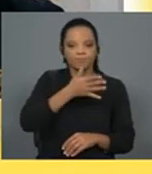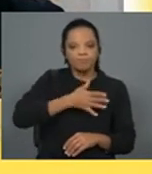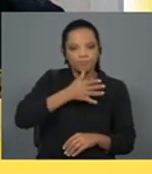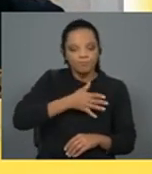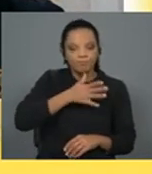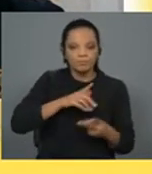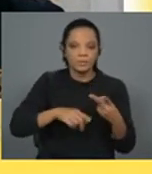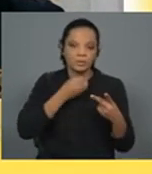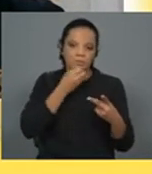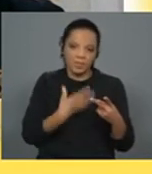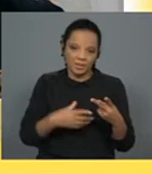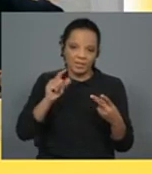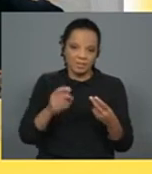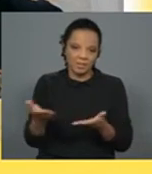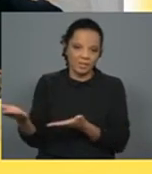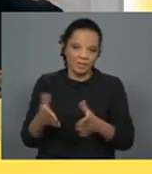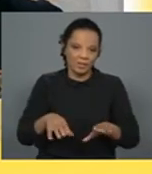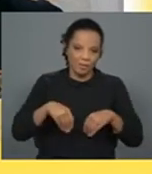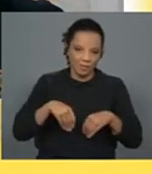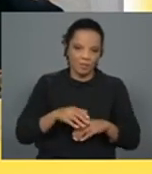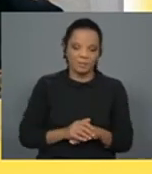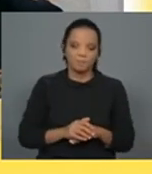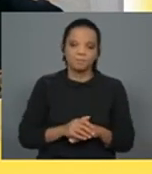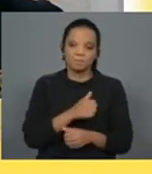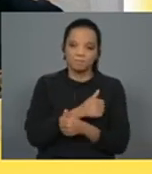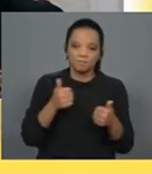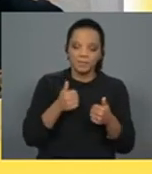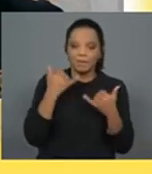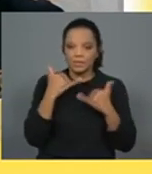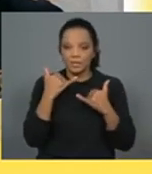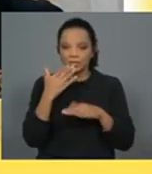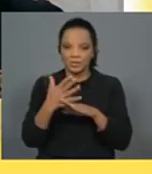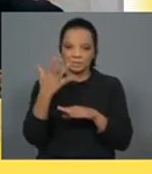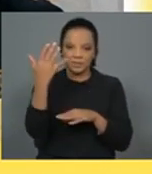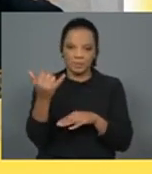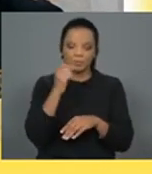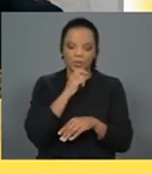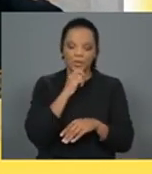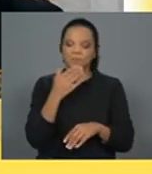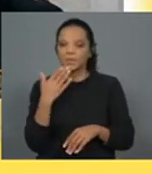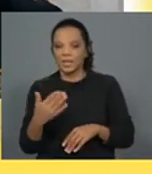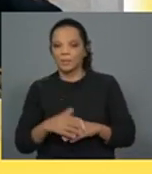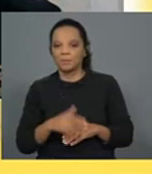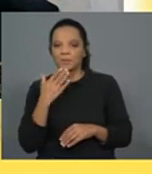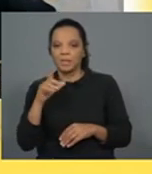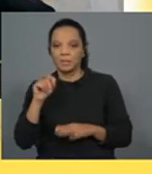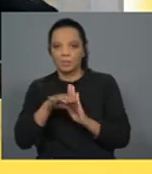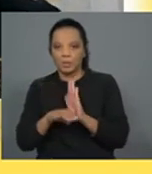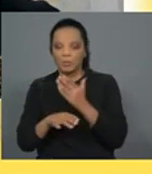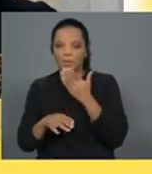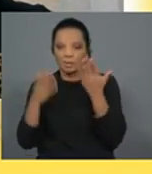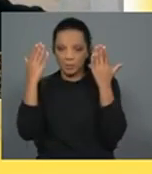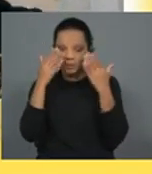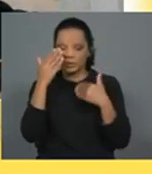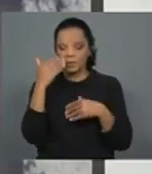pela simpatia que teve também a aceitar o nosso convite. Bem-haja, felicidades e até uma próxima oportunidade. Muito obrigado. E obrigado pelo programa também. Parabéns.